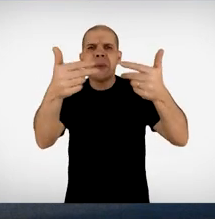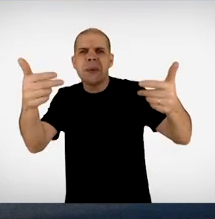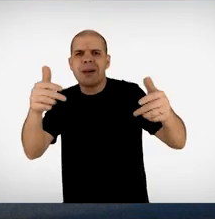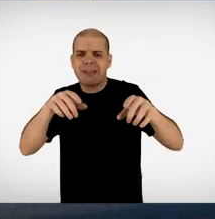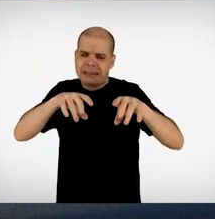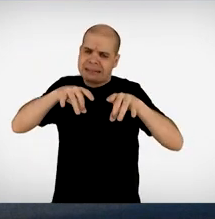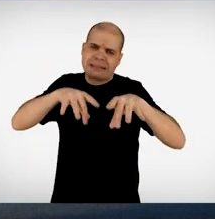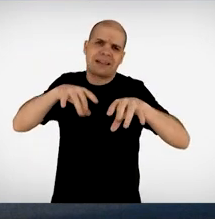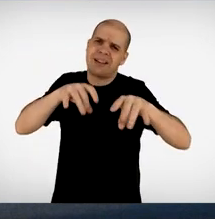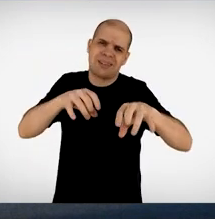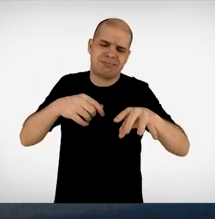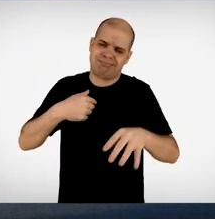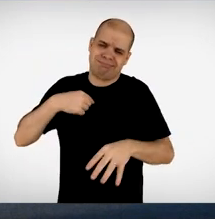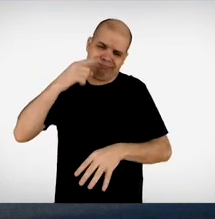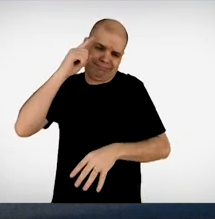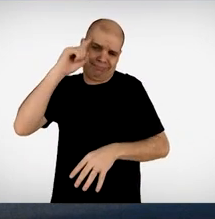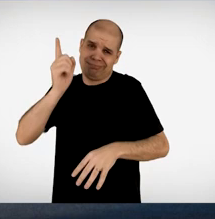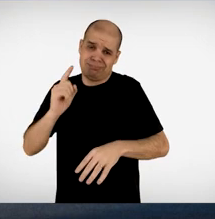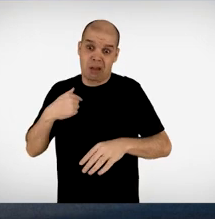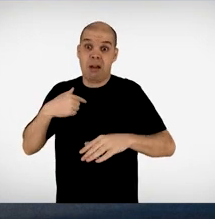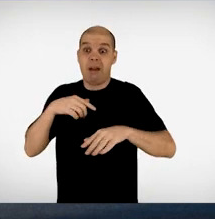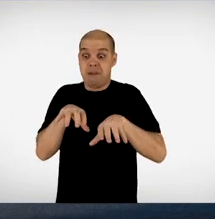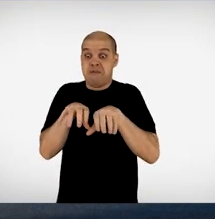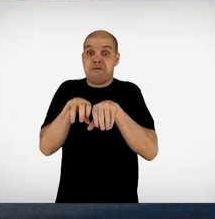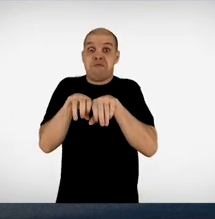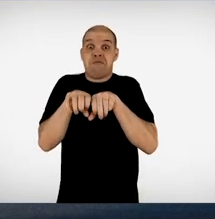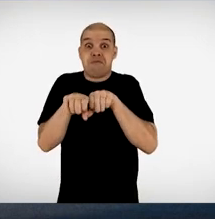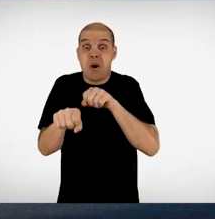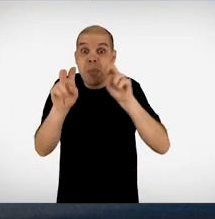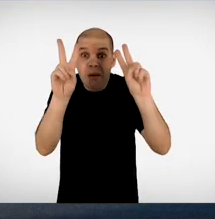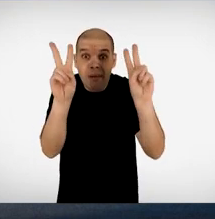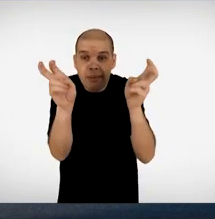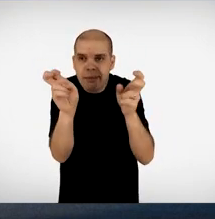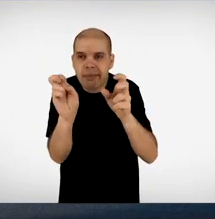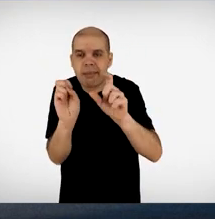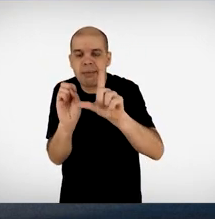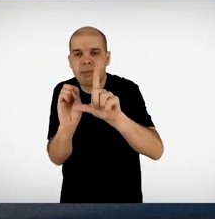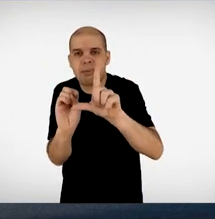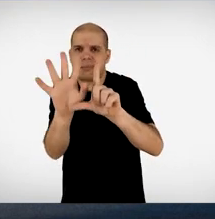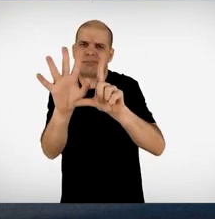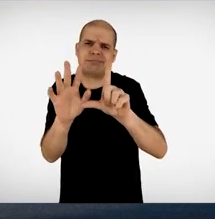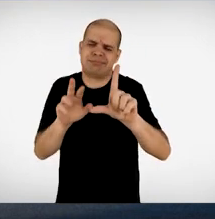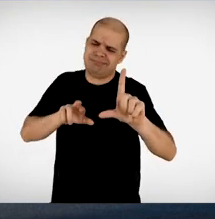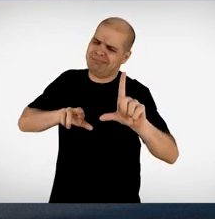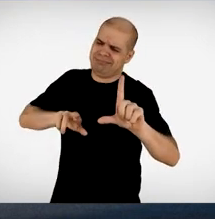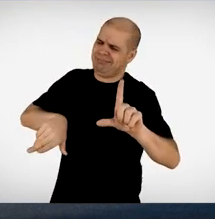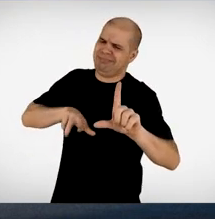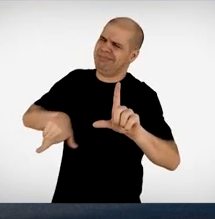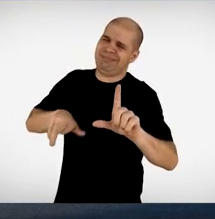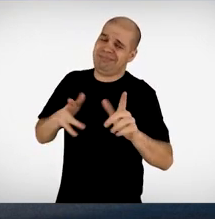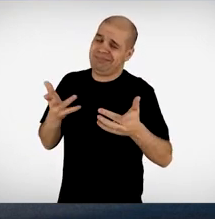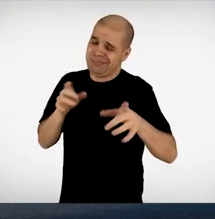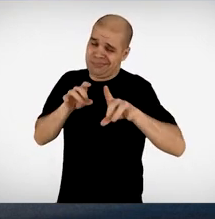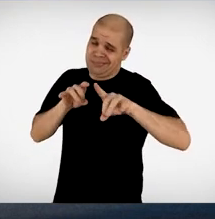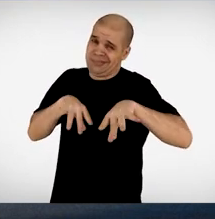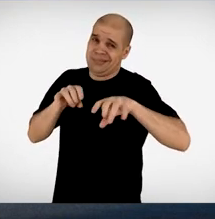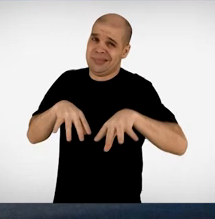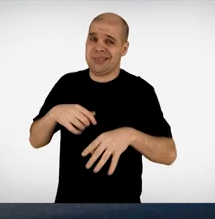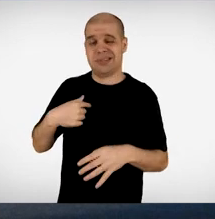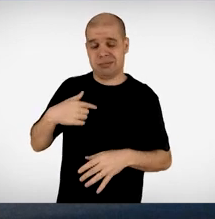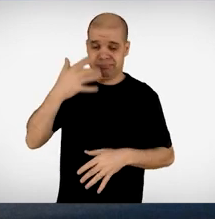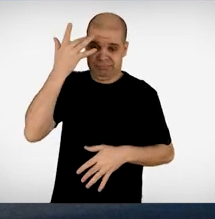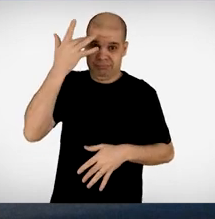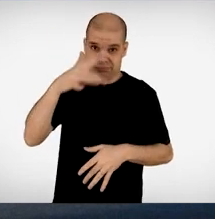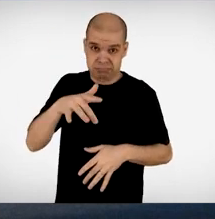cinema, mas o que a Lu já falou aqui, que a Renate Hensvi ganhou Melhor Atriz em Cannes. Eu sei que